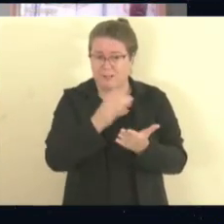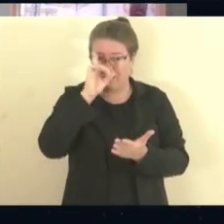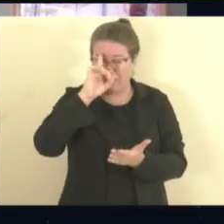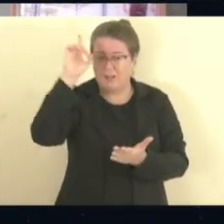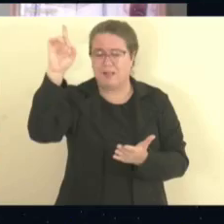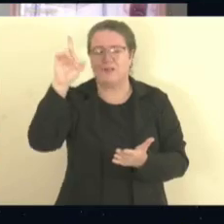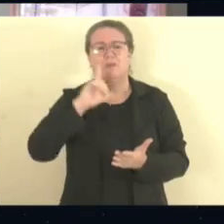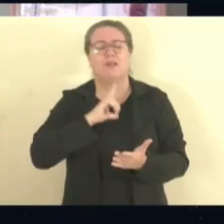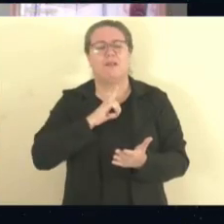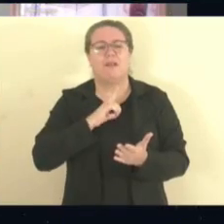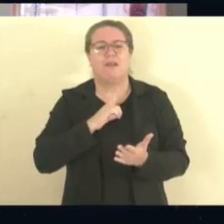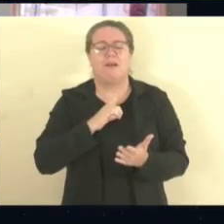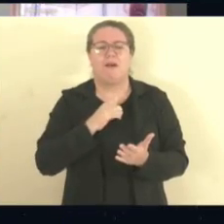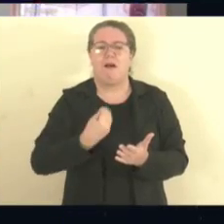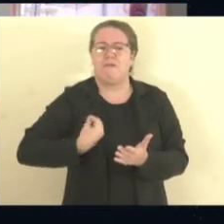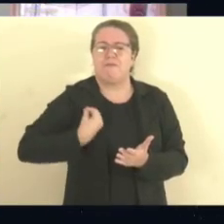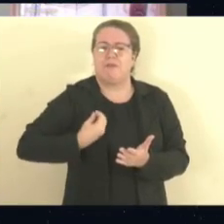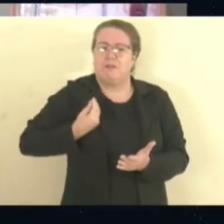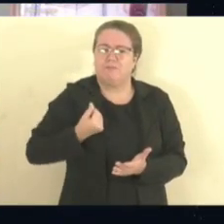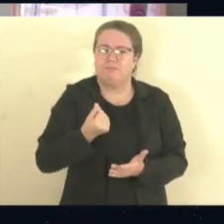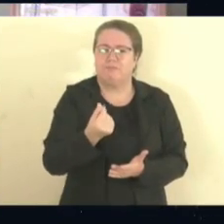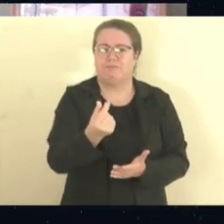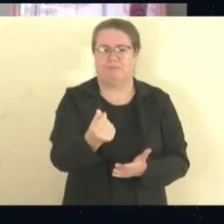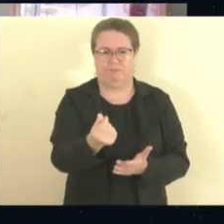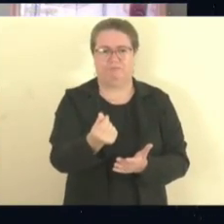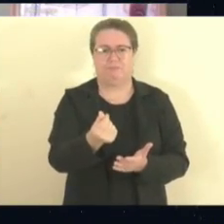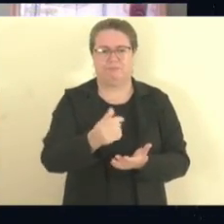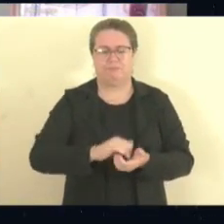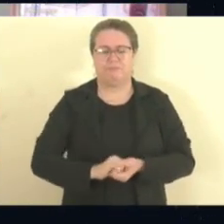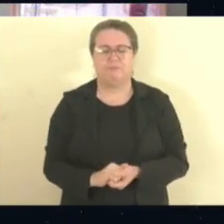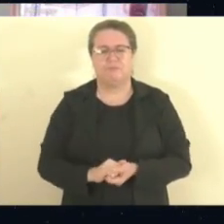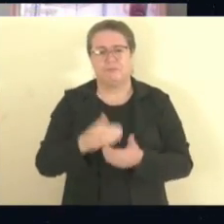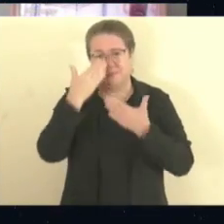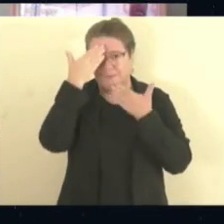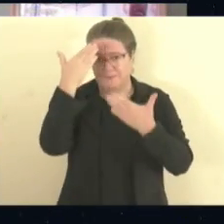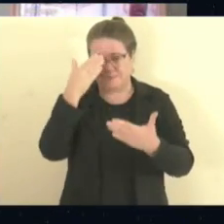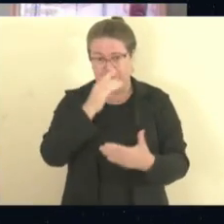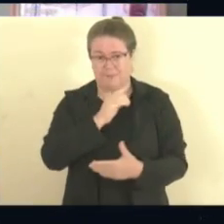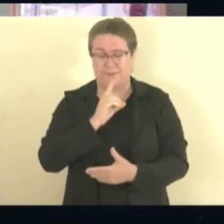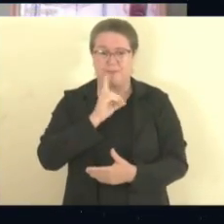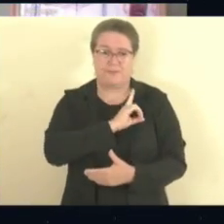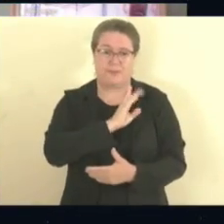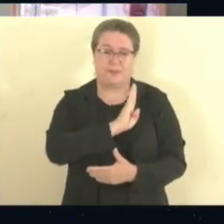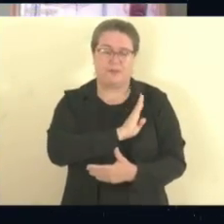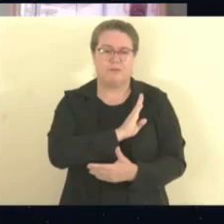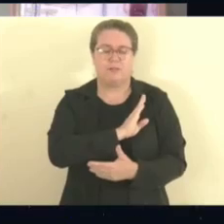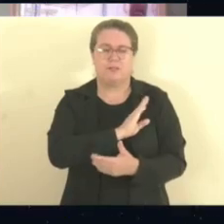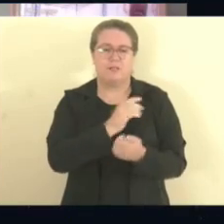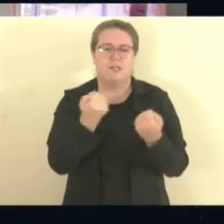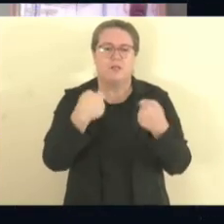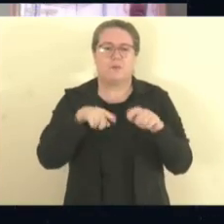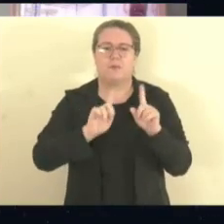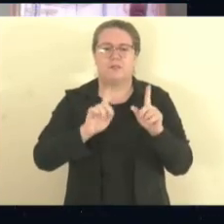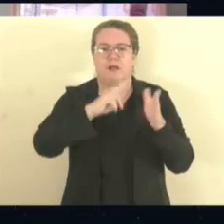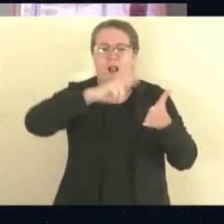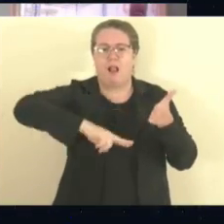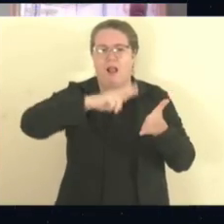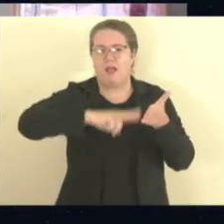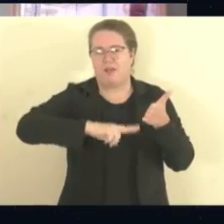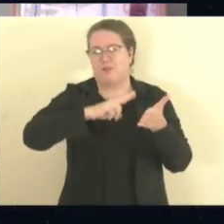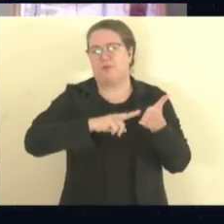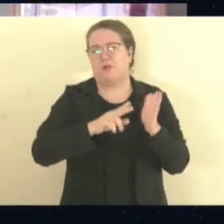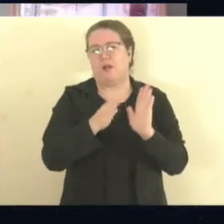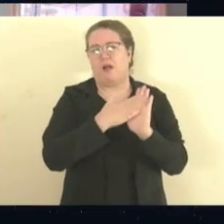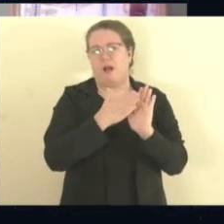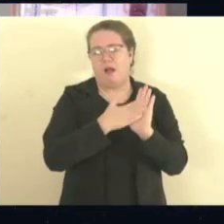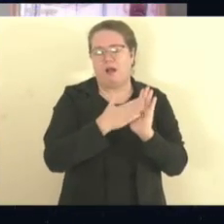eterna. Muito obrigado, delegado Danilo Baense. Nesse momento eu dispenso a leitura da ata da sessão anterior, declarando a